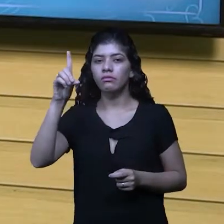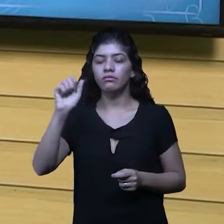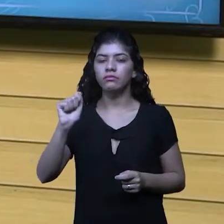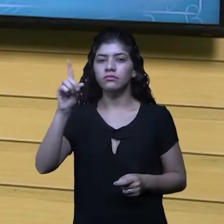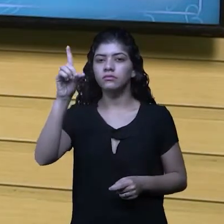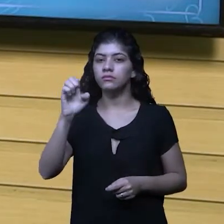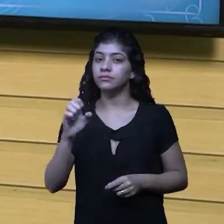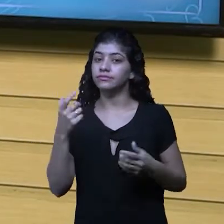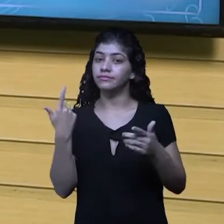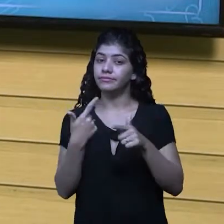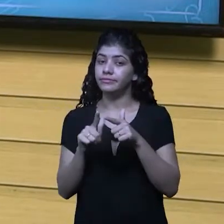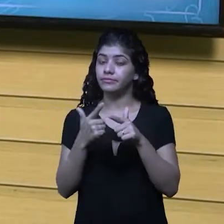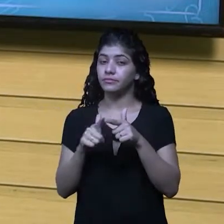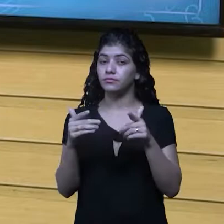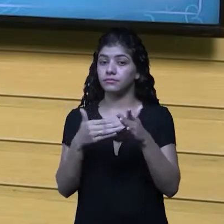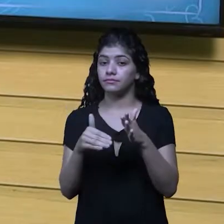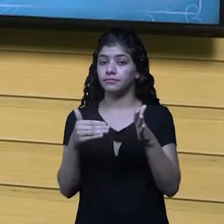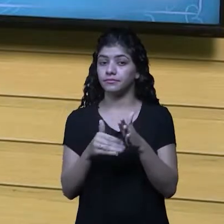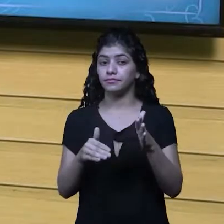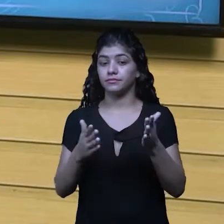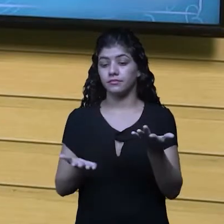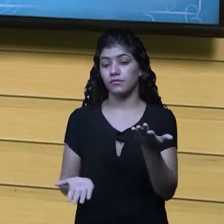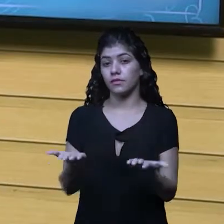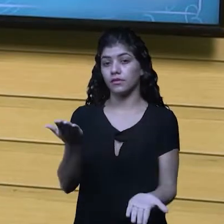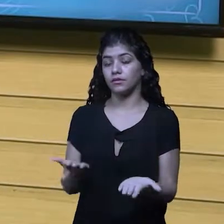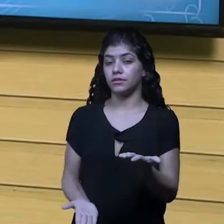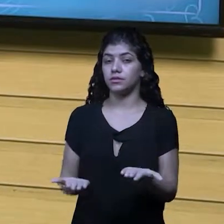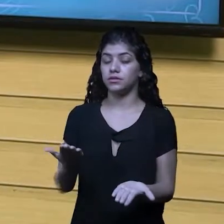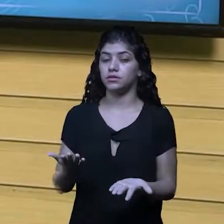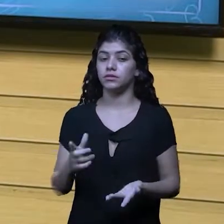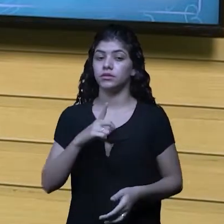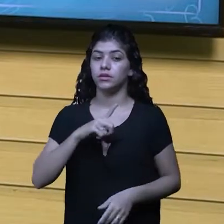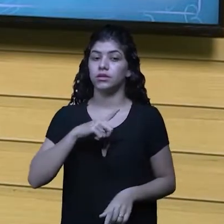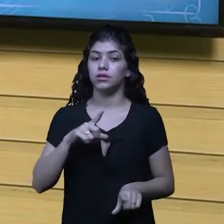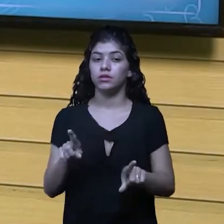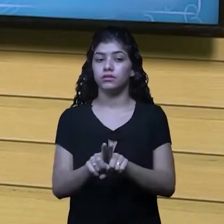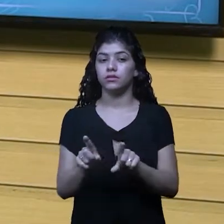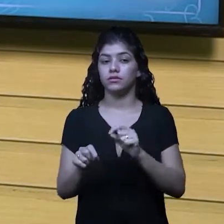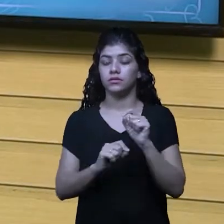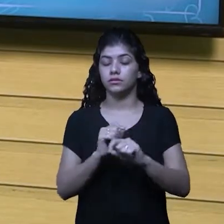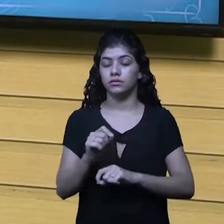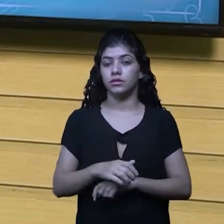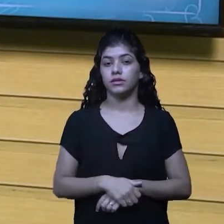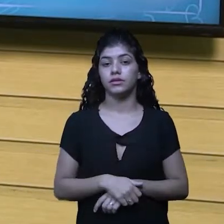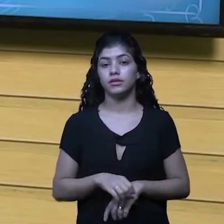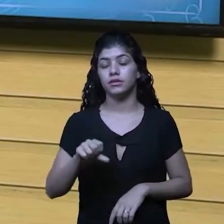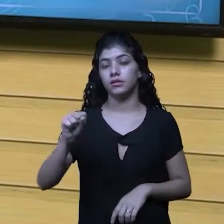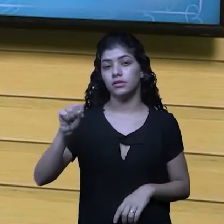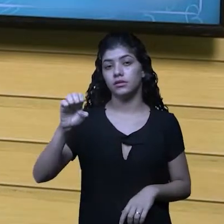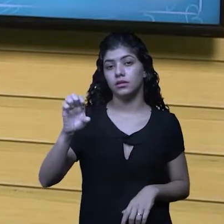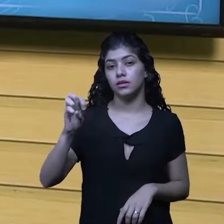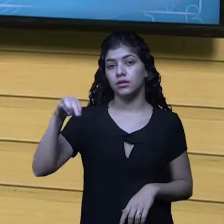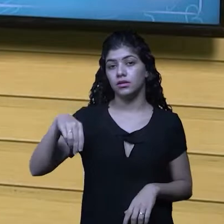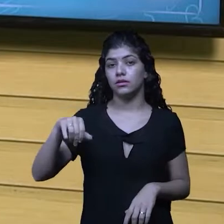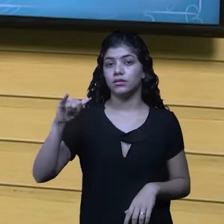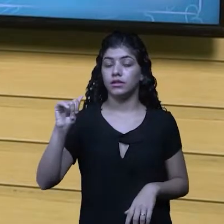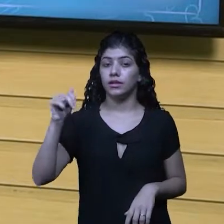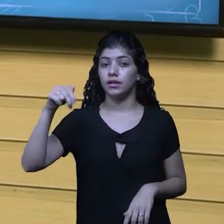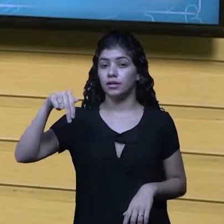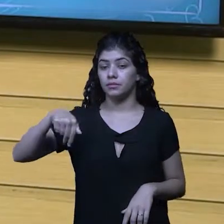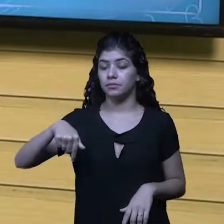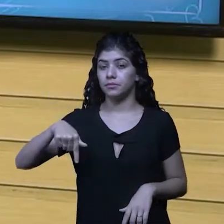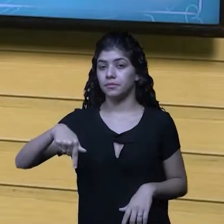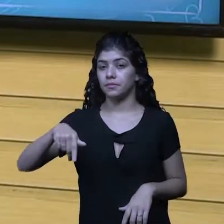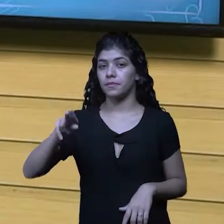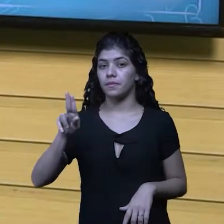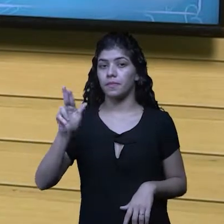numa medida do valor de uma balança, por exemplo. Então, nós temos ali um dado semi-quantitativo, porque ele interfere